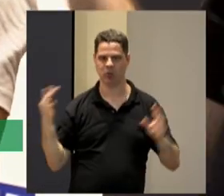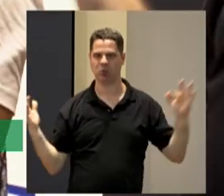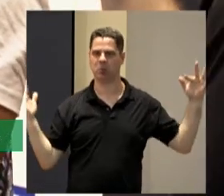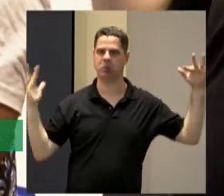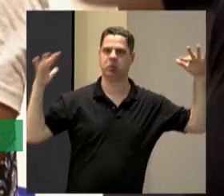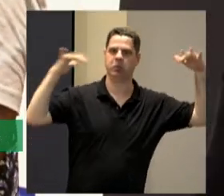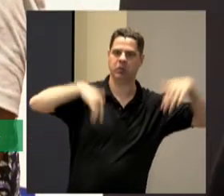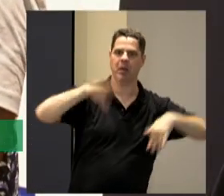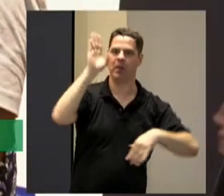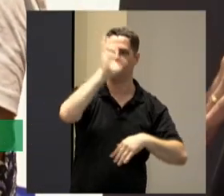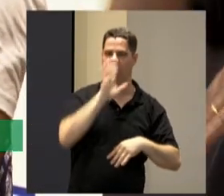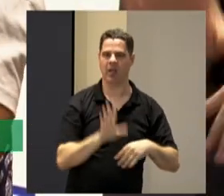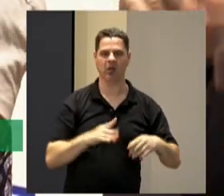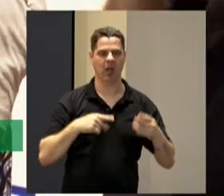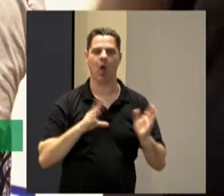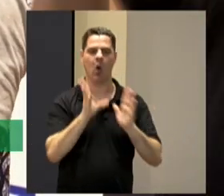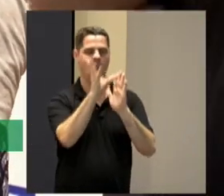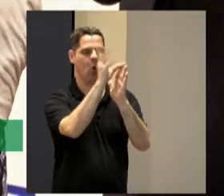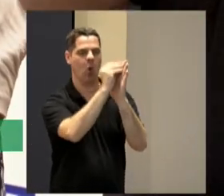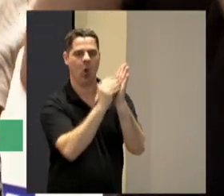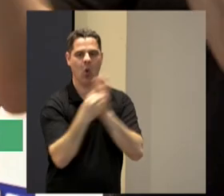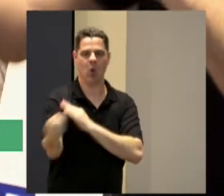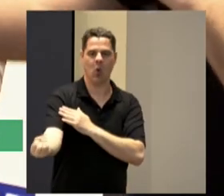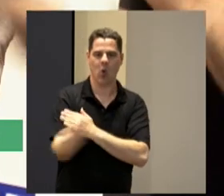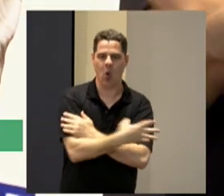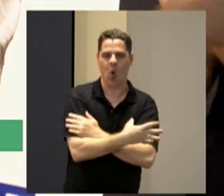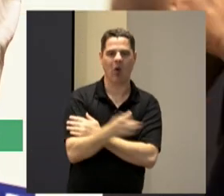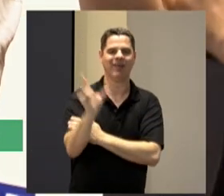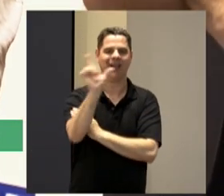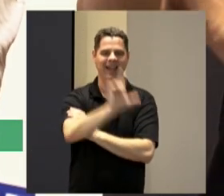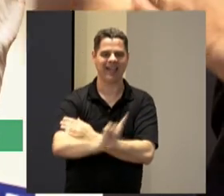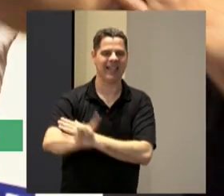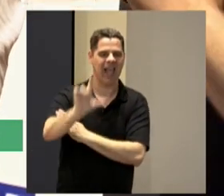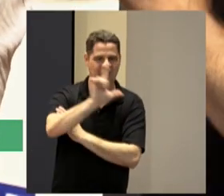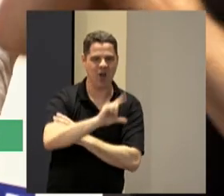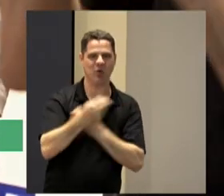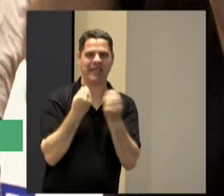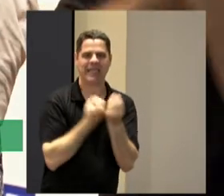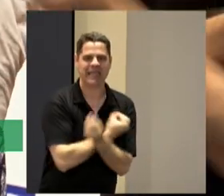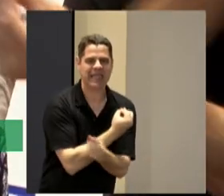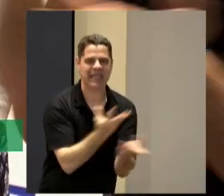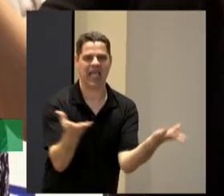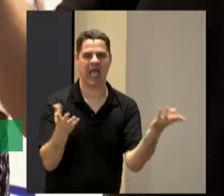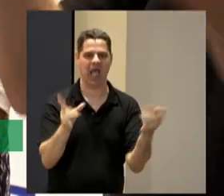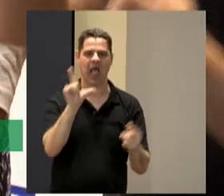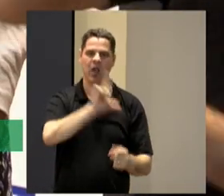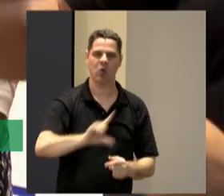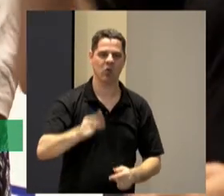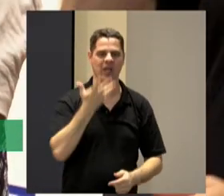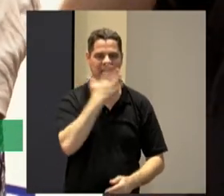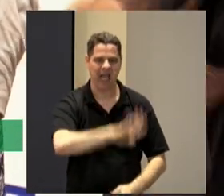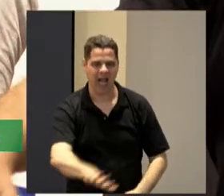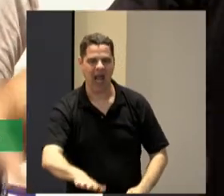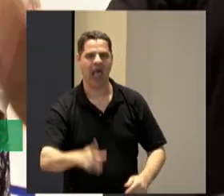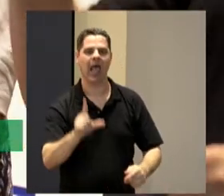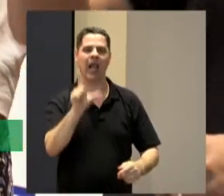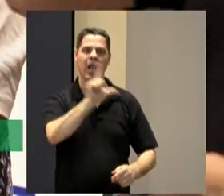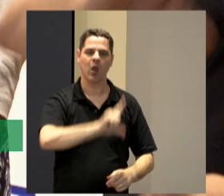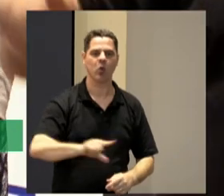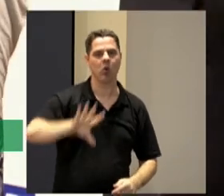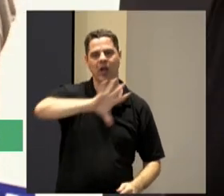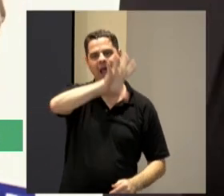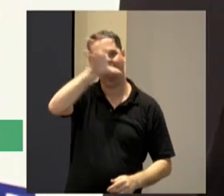outros conteúdos, nós trouxemos outra literatura, percebem? A literatura infantil, a literatura africana, a